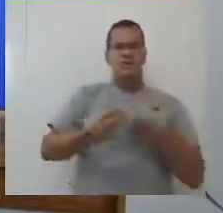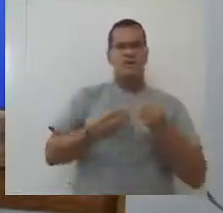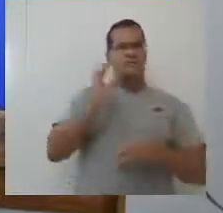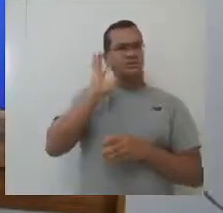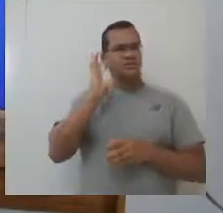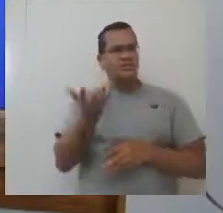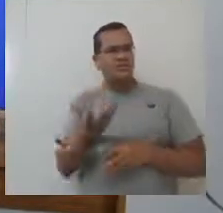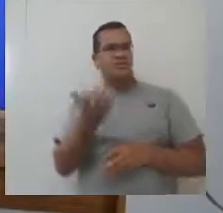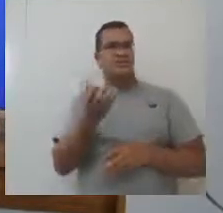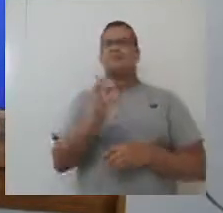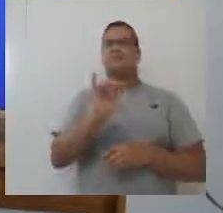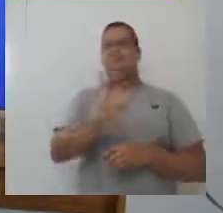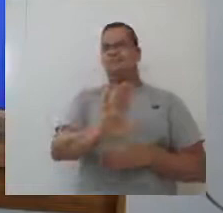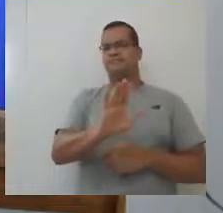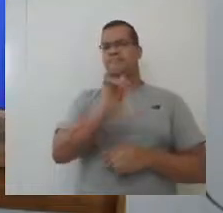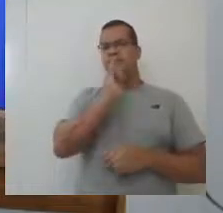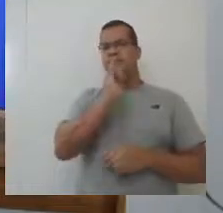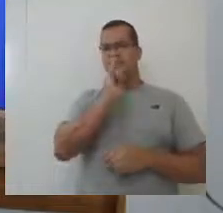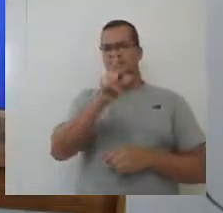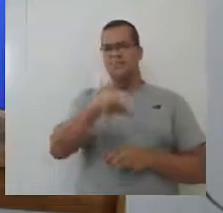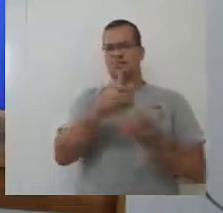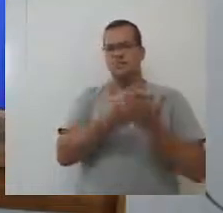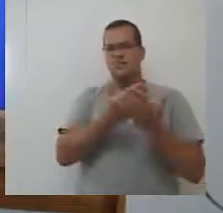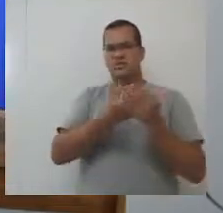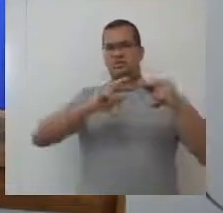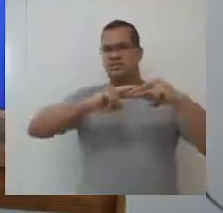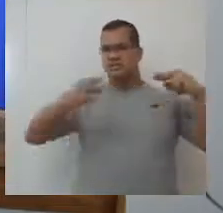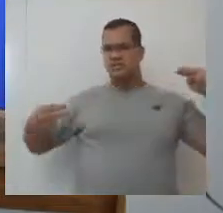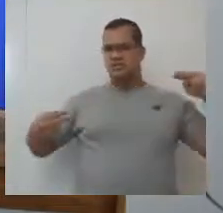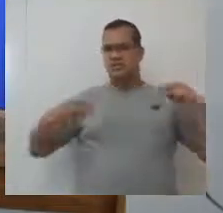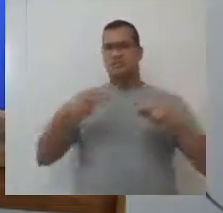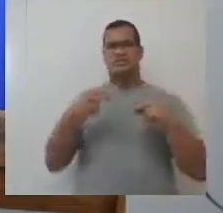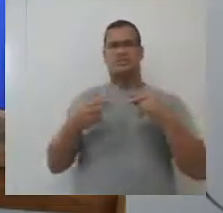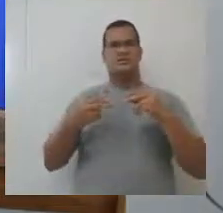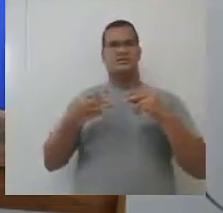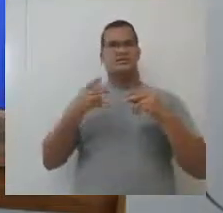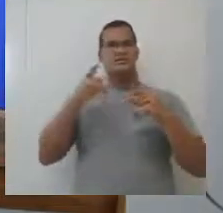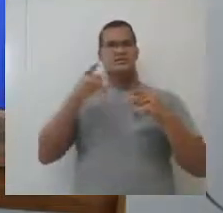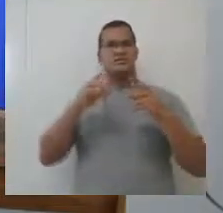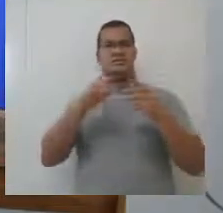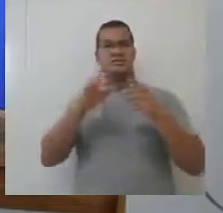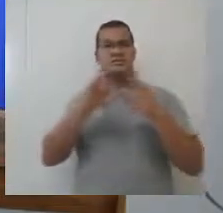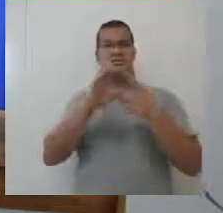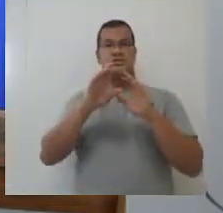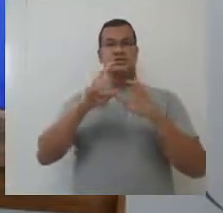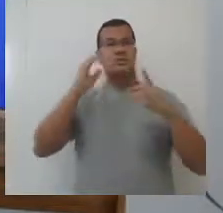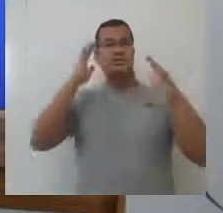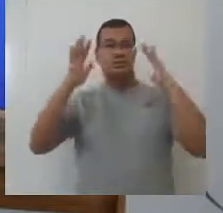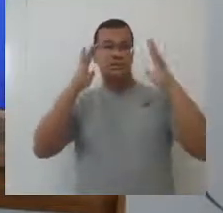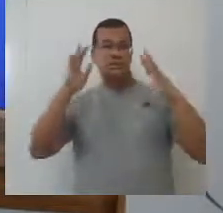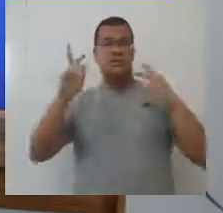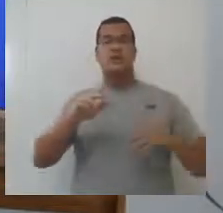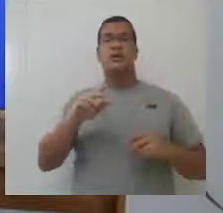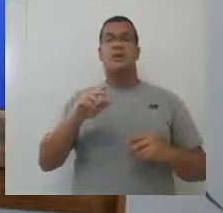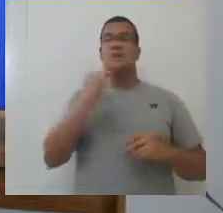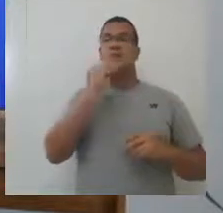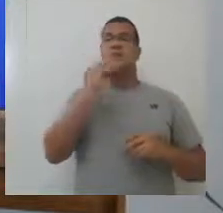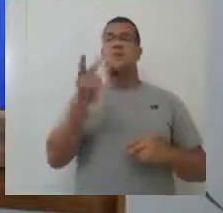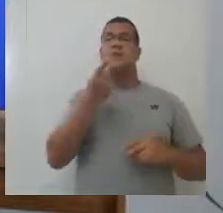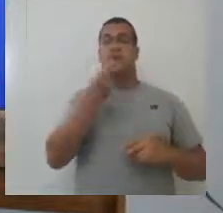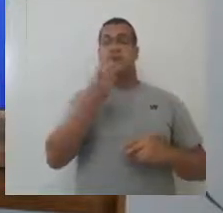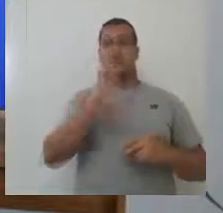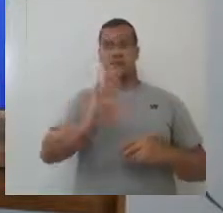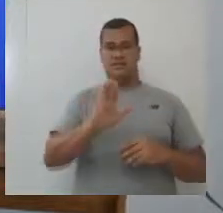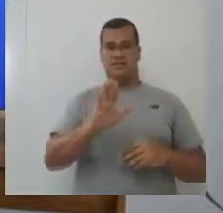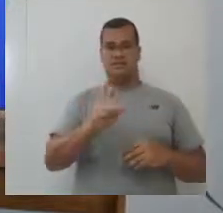resolução que a gente estuda na genética, chamada de noções de probabilidade. Tá? É matemática, é em homenagem a Walter?